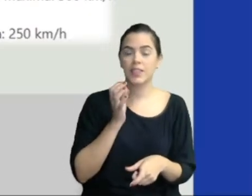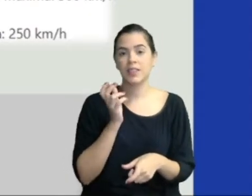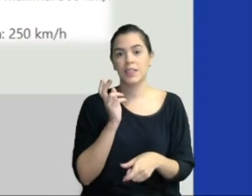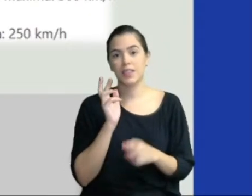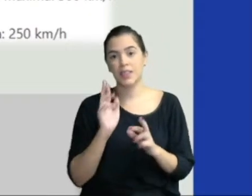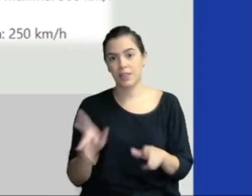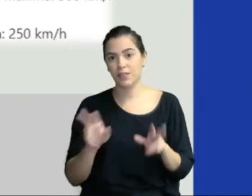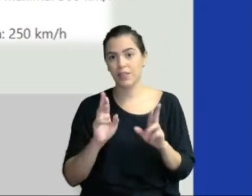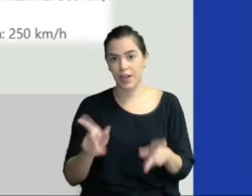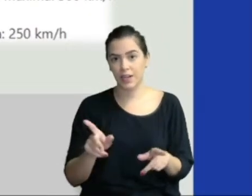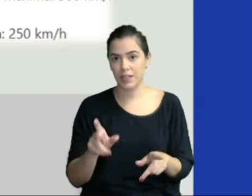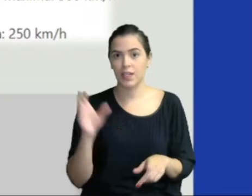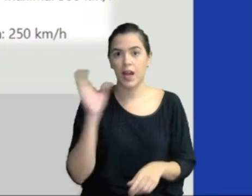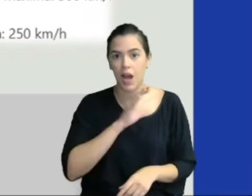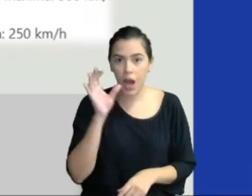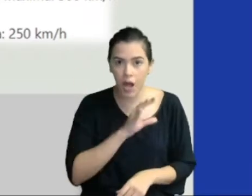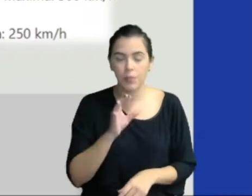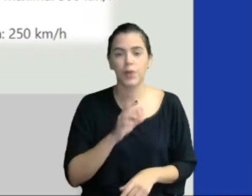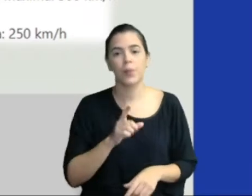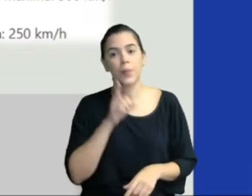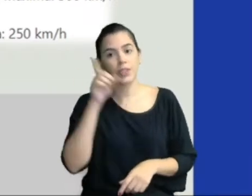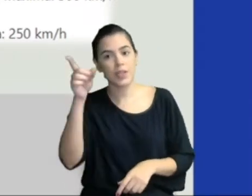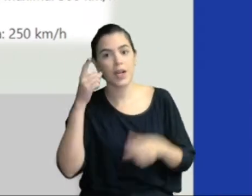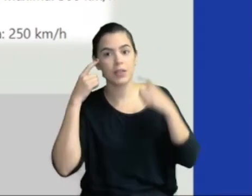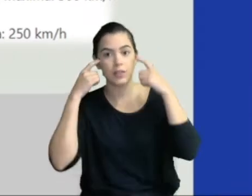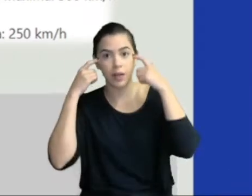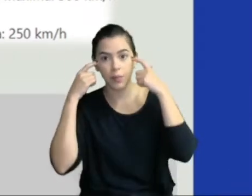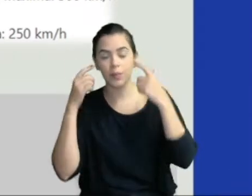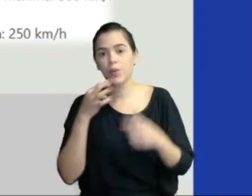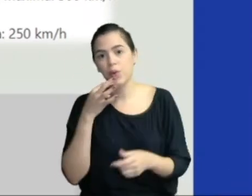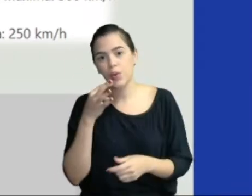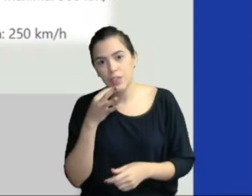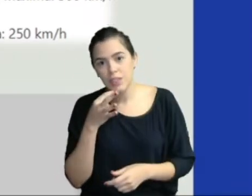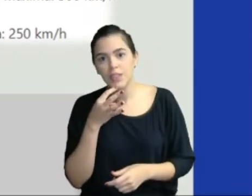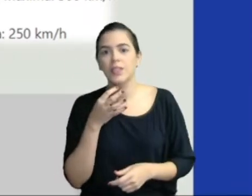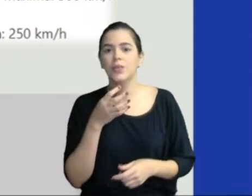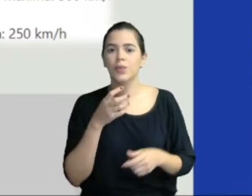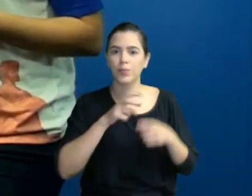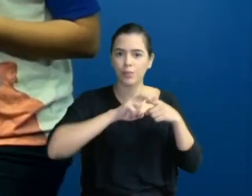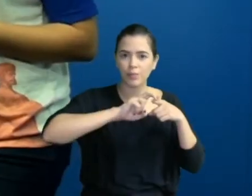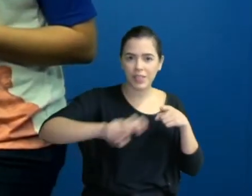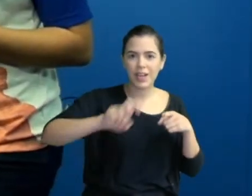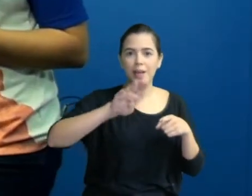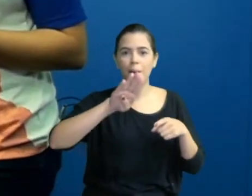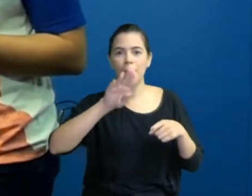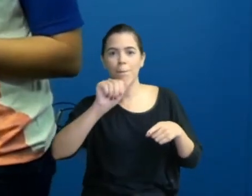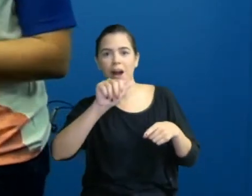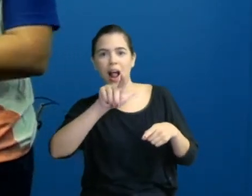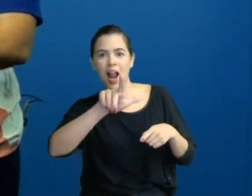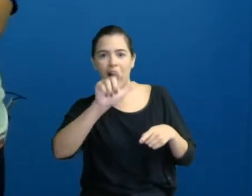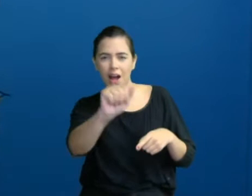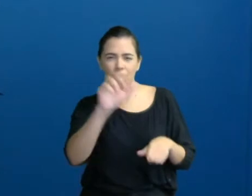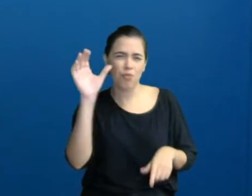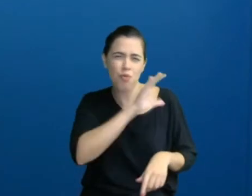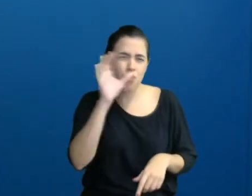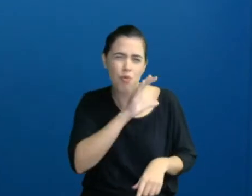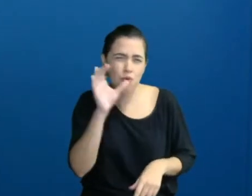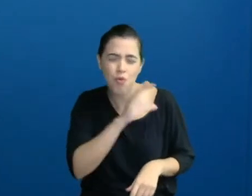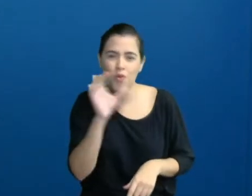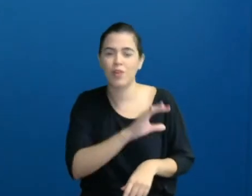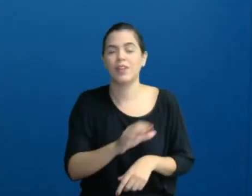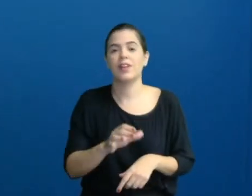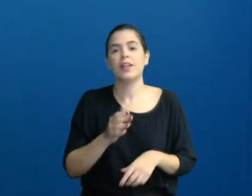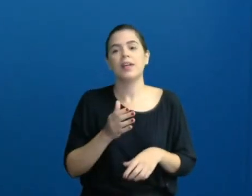velocidade. Mas lá no Japão ele é conhecido dessa forma, tá bem? E assim, é bom dizer que